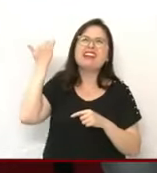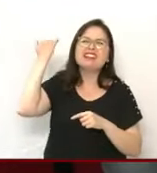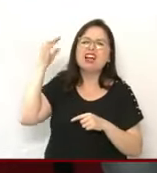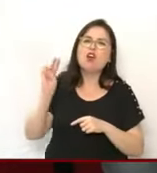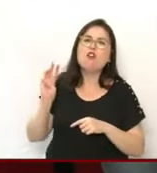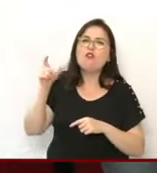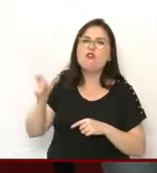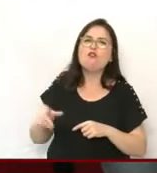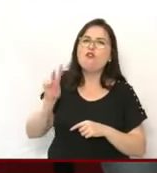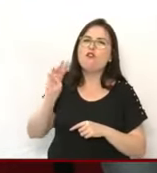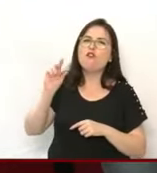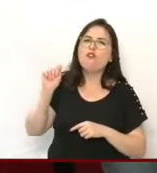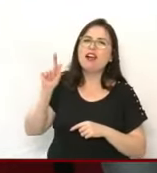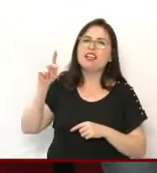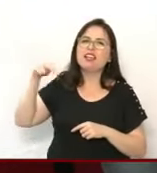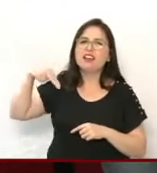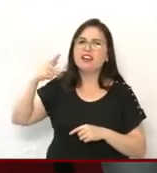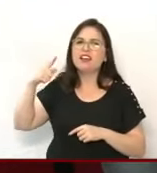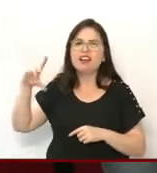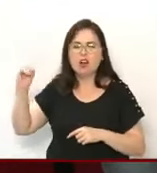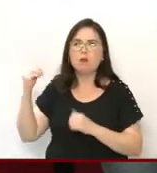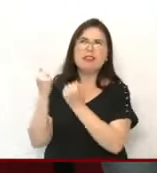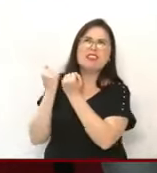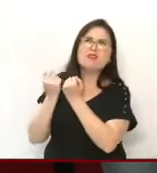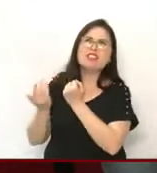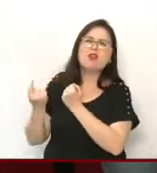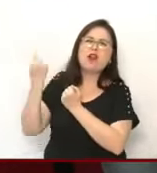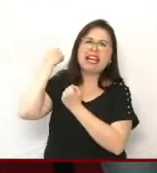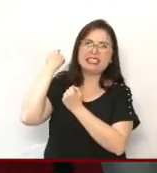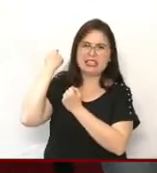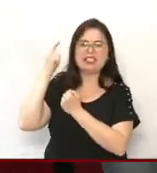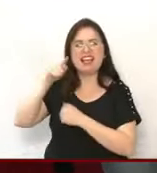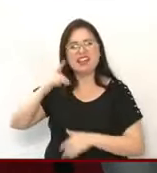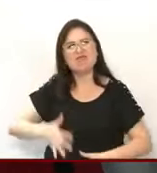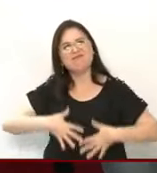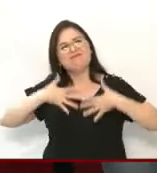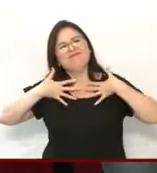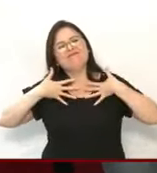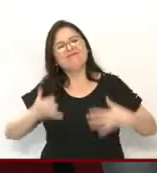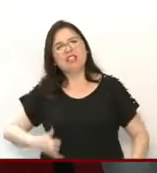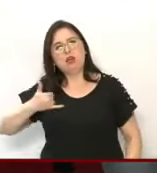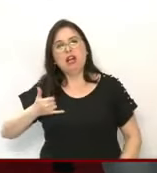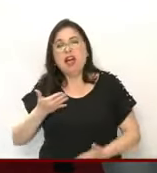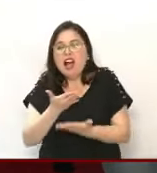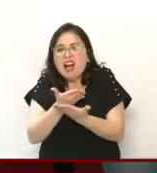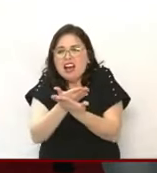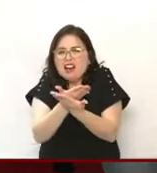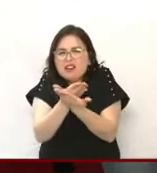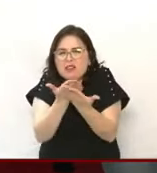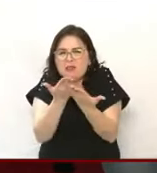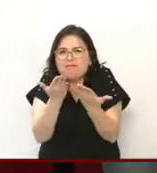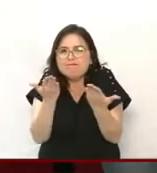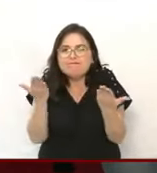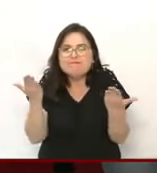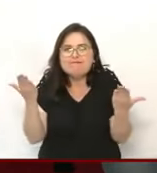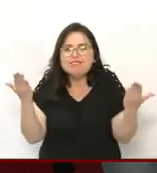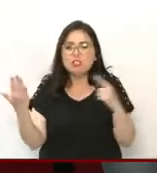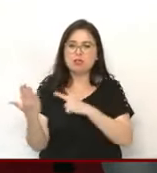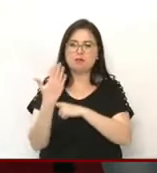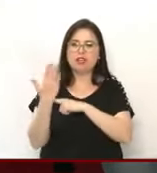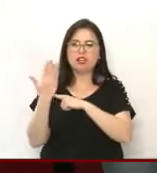alguma coisa para que eu te pudesse estar aqui. Essa é a satisfação do nosso trabalho. A todos vocês que me ajudaram nessa